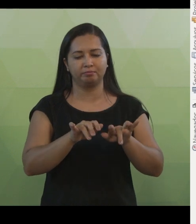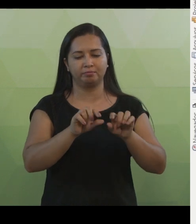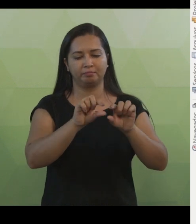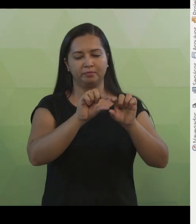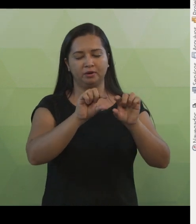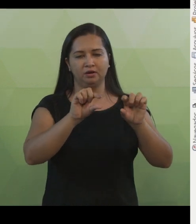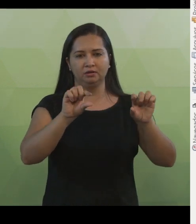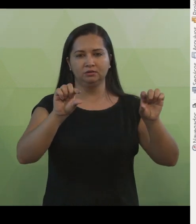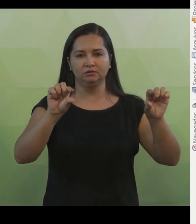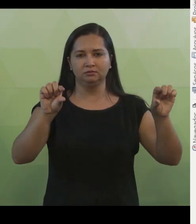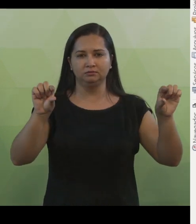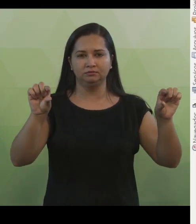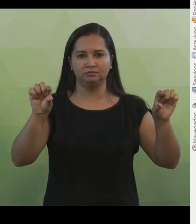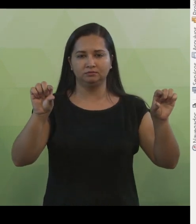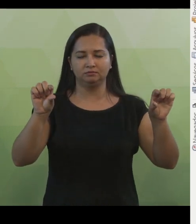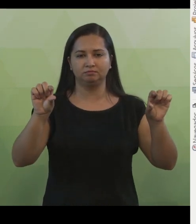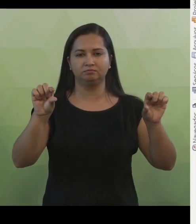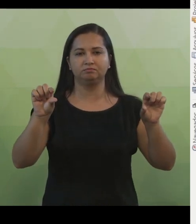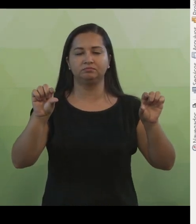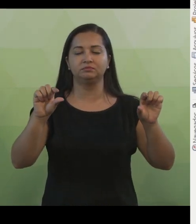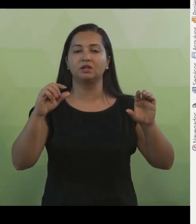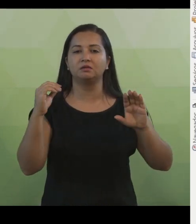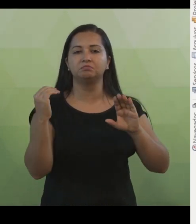E aqui eu não esquecer do teste,